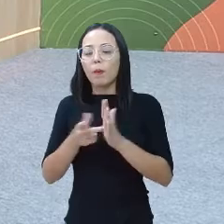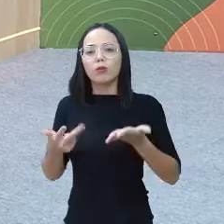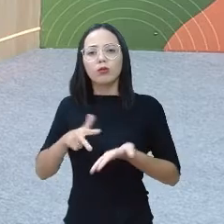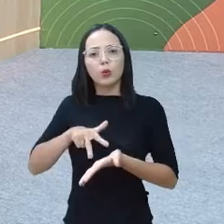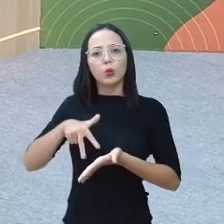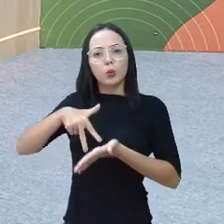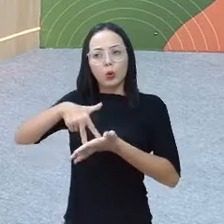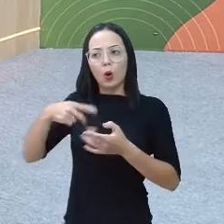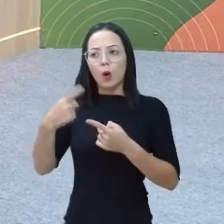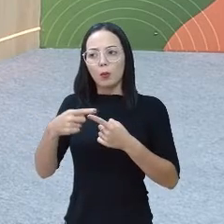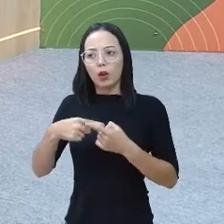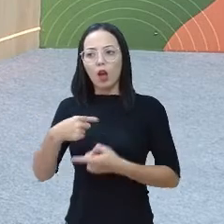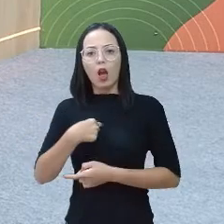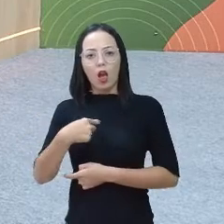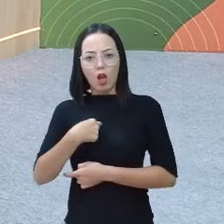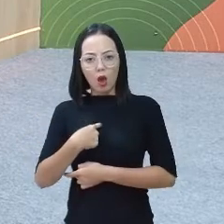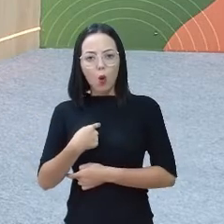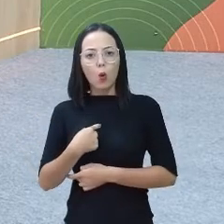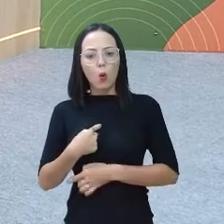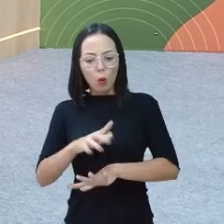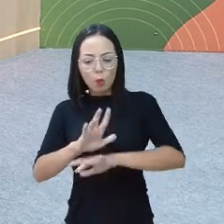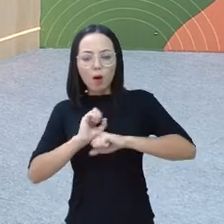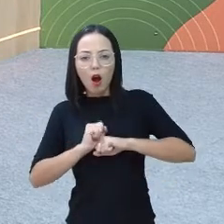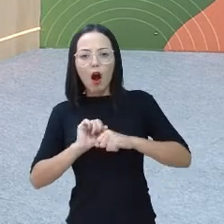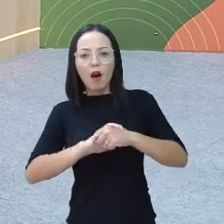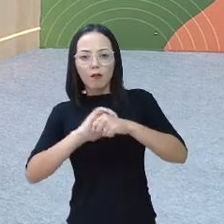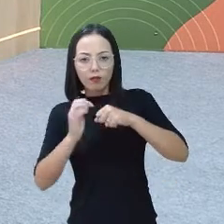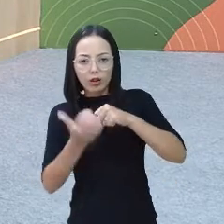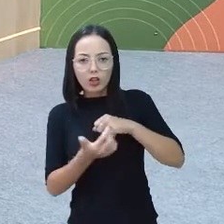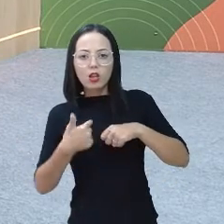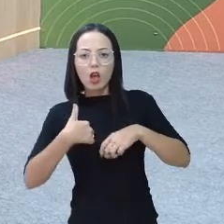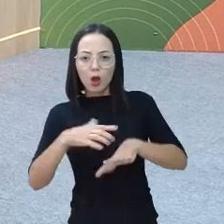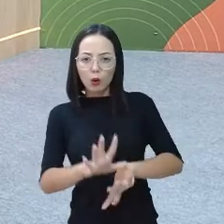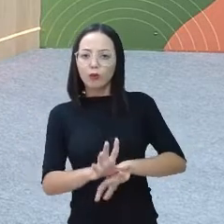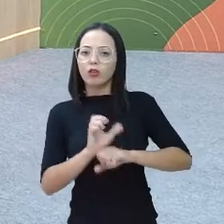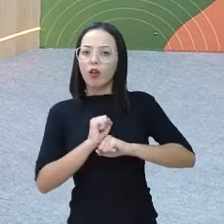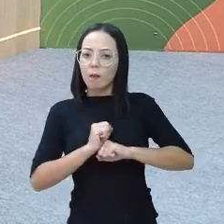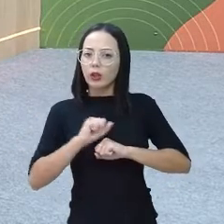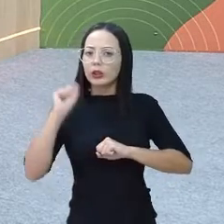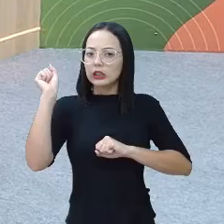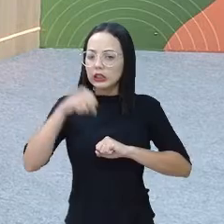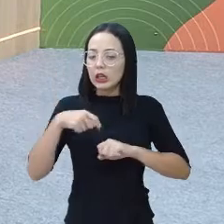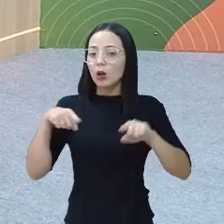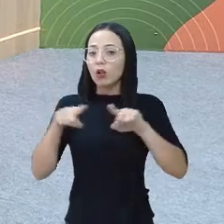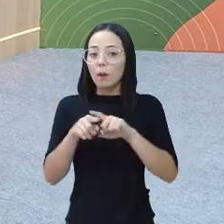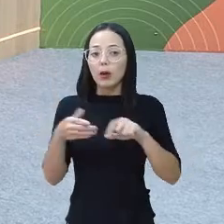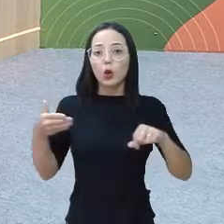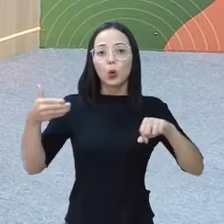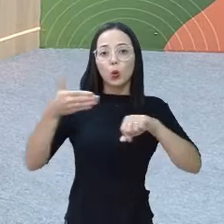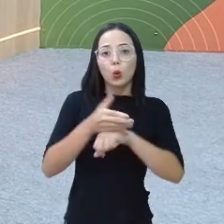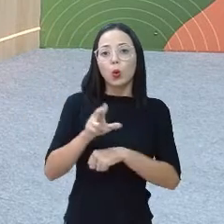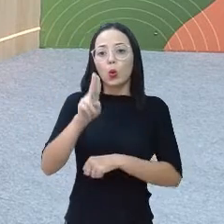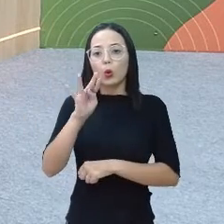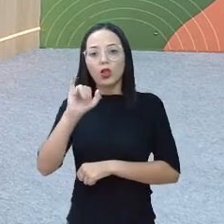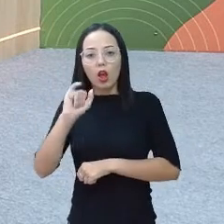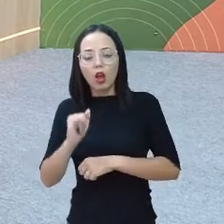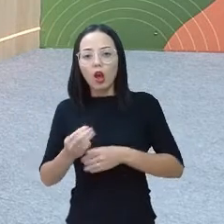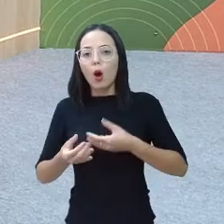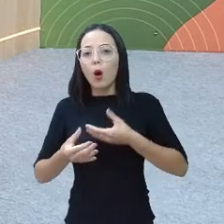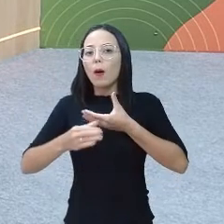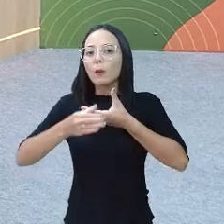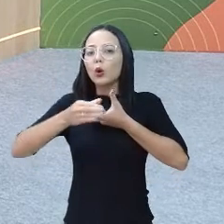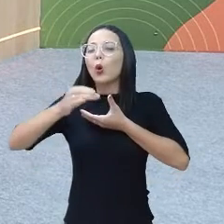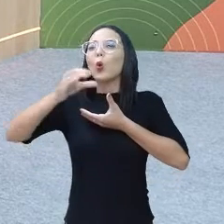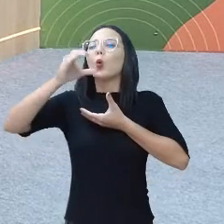fala, porque eu tive a Covid, eu fui vitimado pela Covid, né? E eu cheguei a ser entubado, inclusive, a